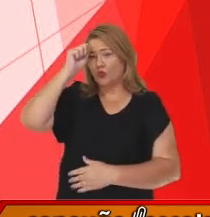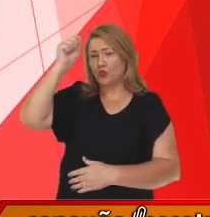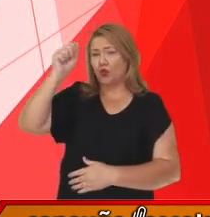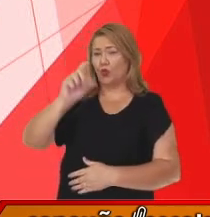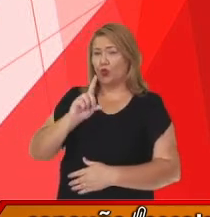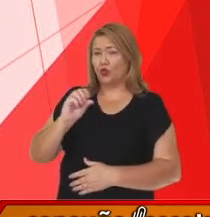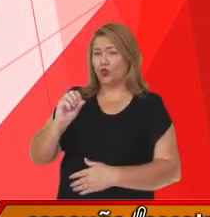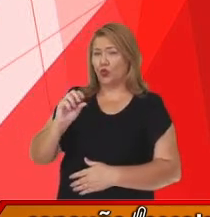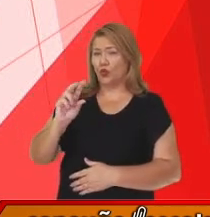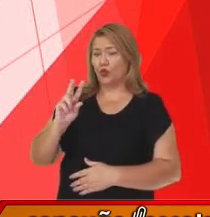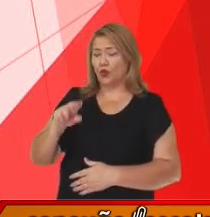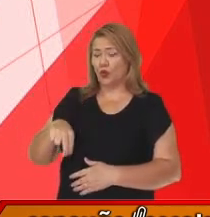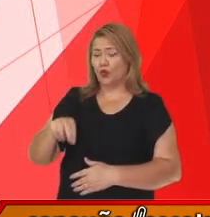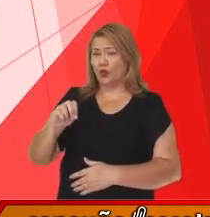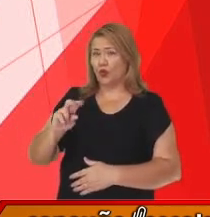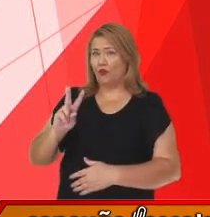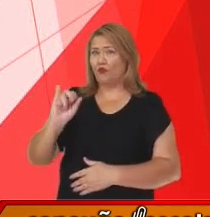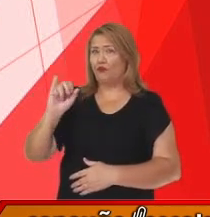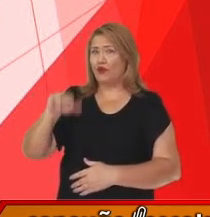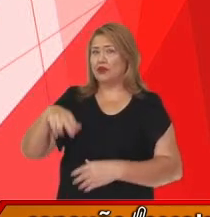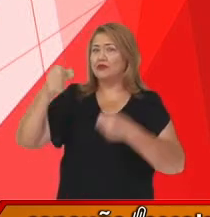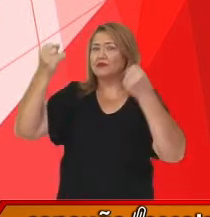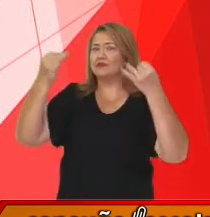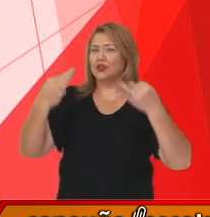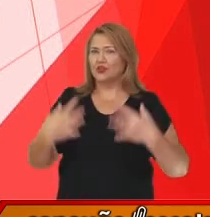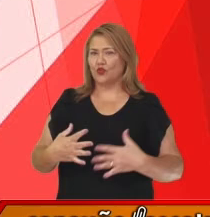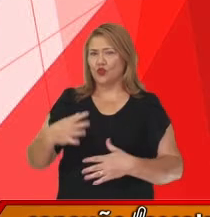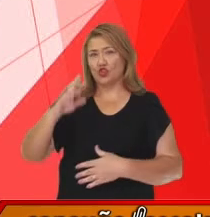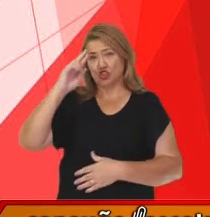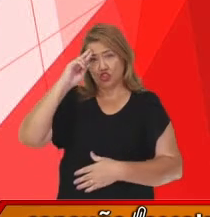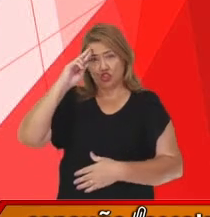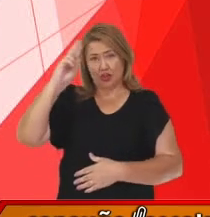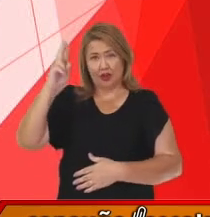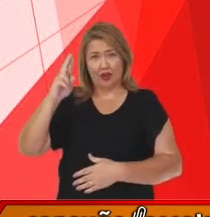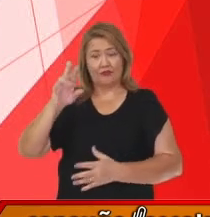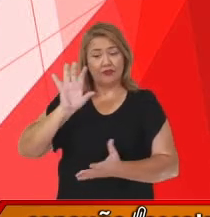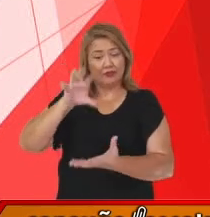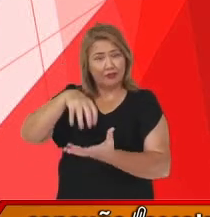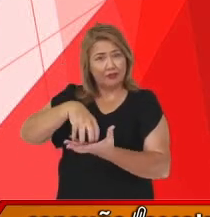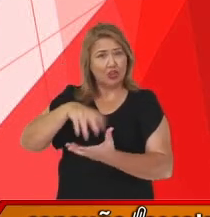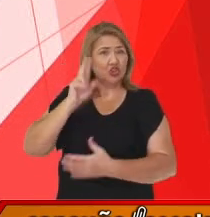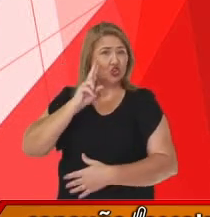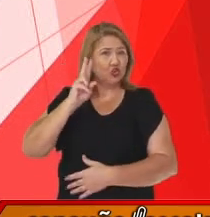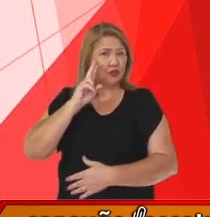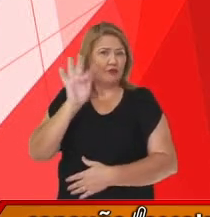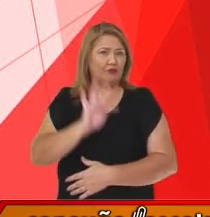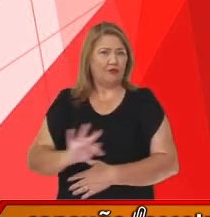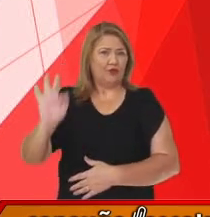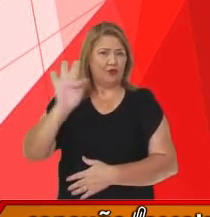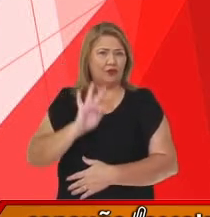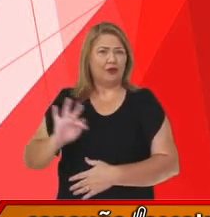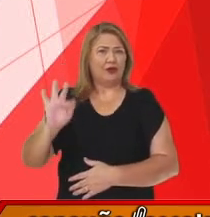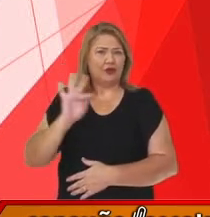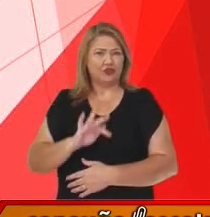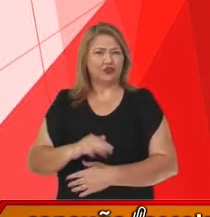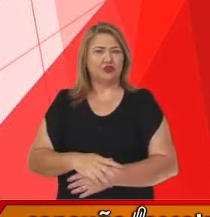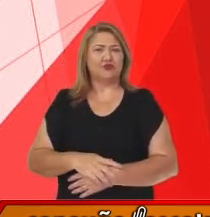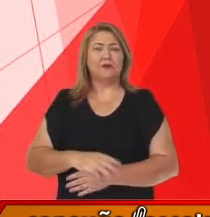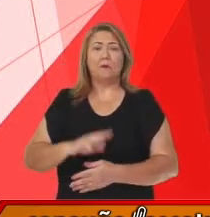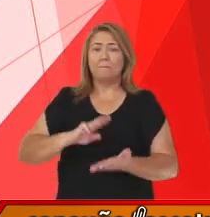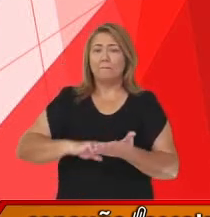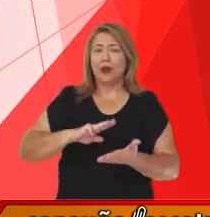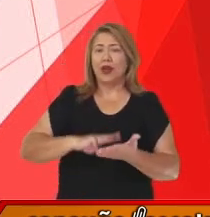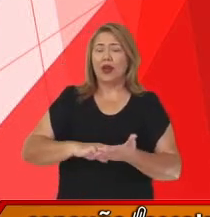chefe do Departamento de História do Sheridan College, em Wyoming, e membro dos Sioux do Rio Cheyenne. A localização